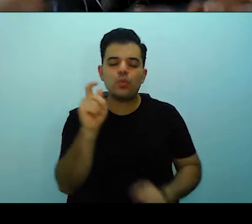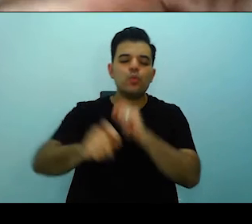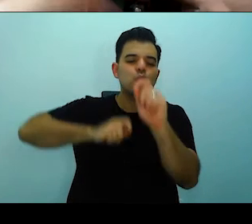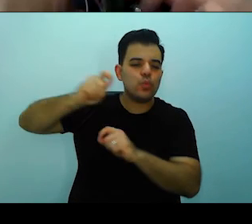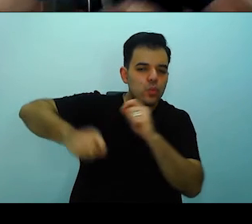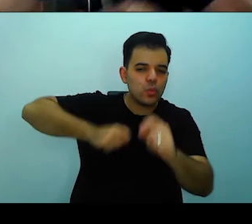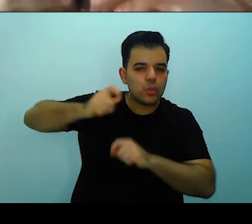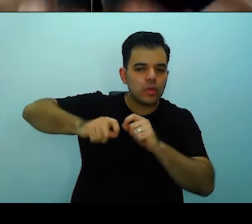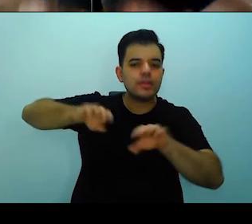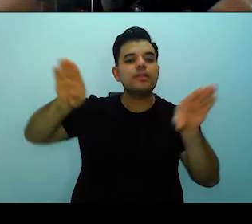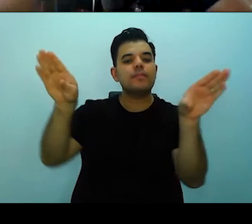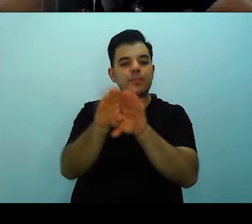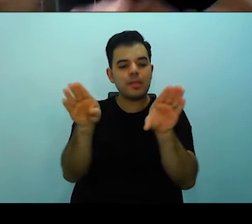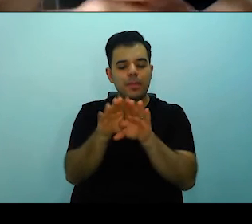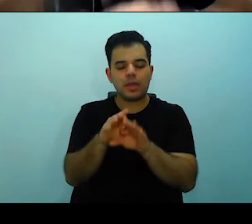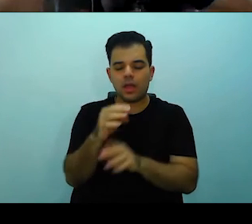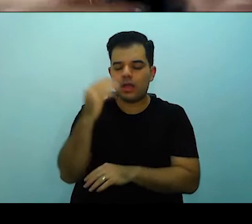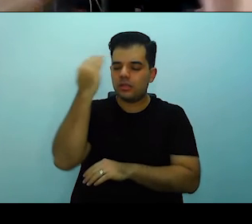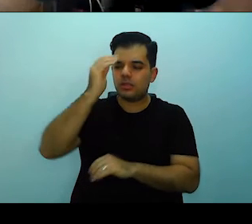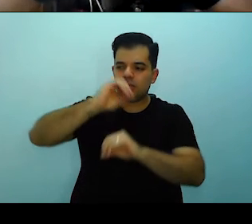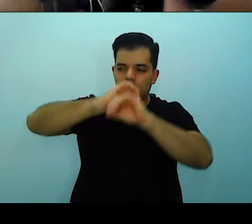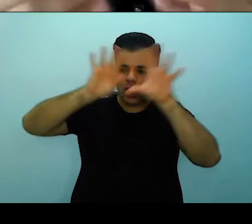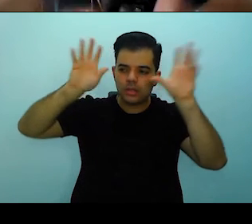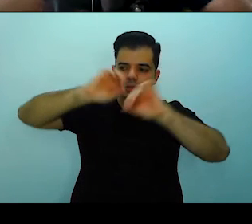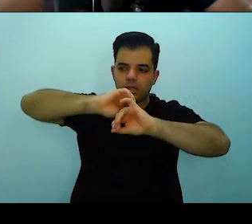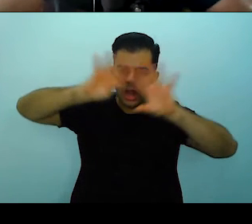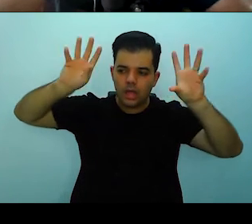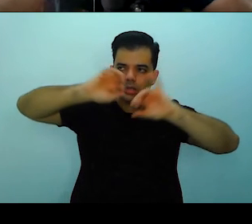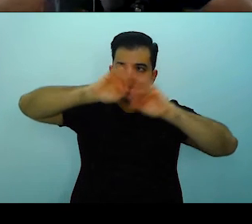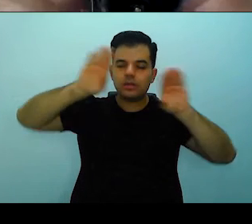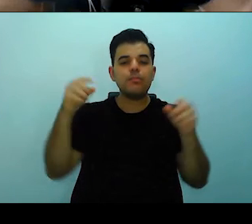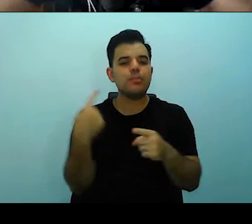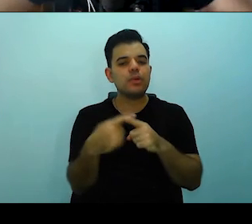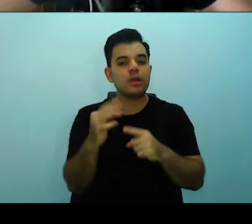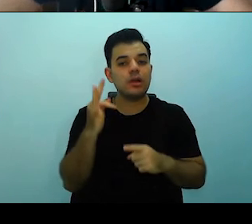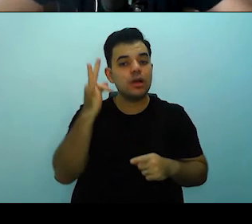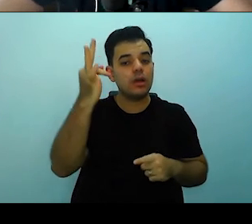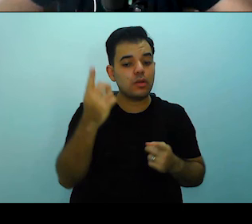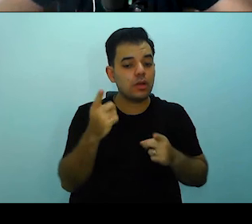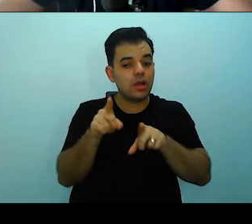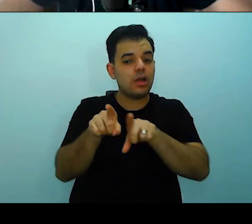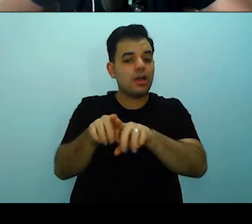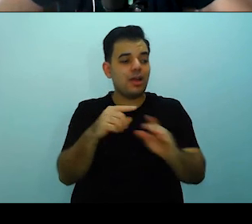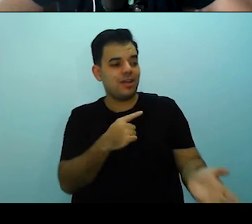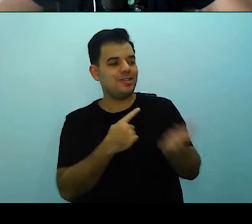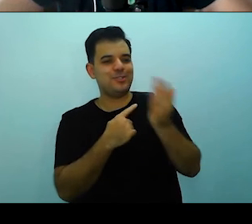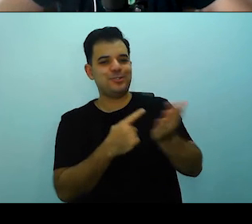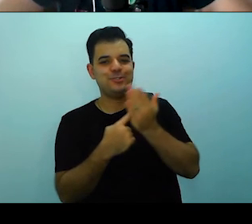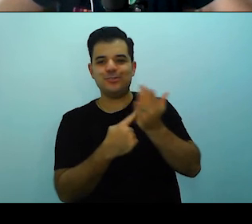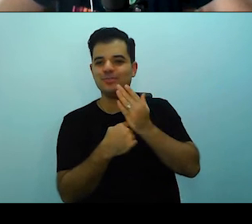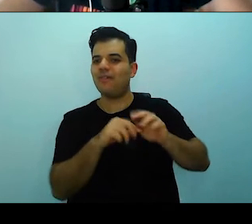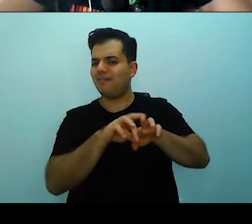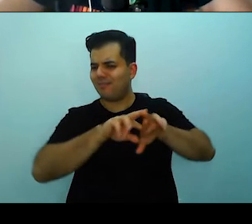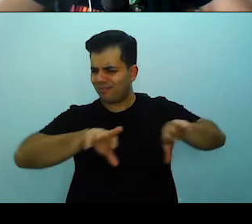para que ela chegue na condição de colaboradora, contribuinte ativa do seu processo e do processo de outros, né?